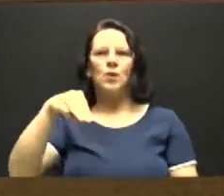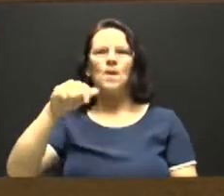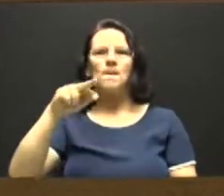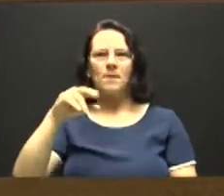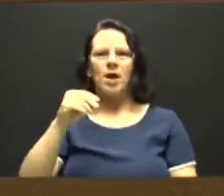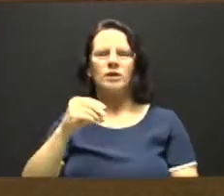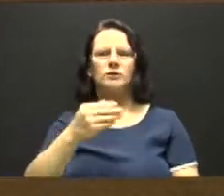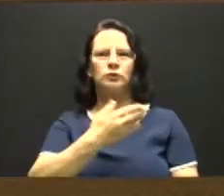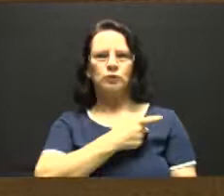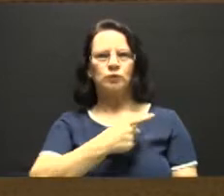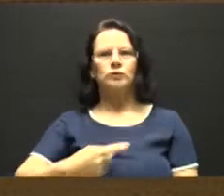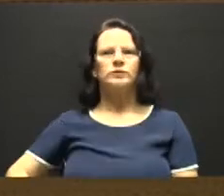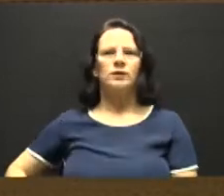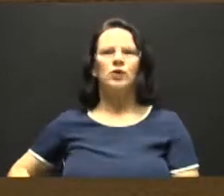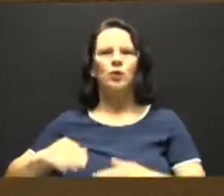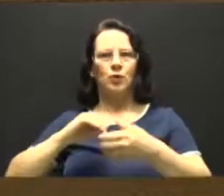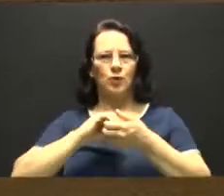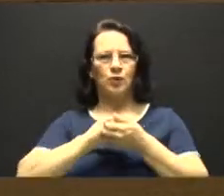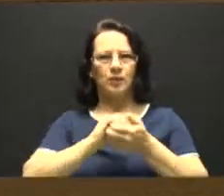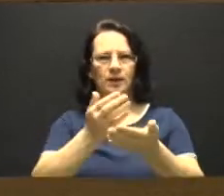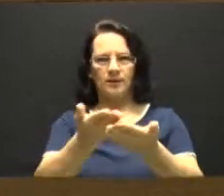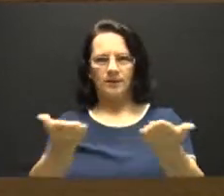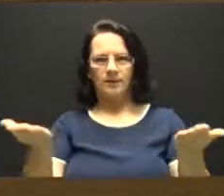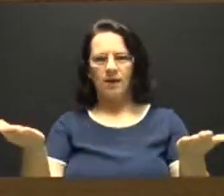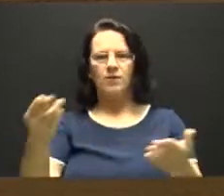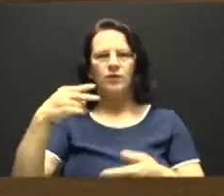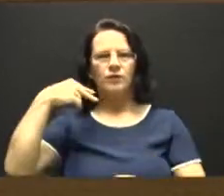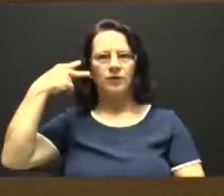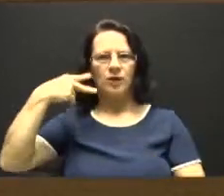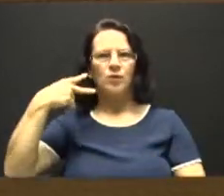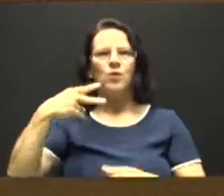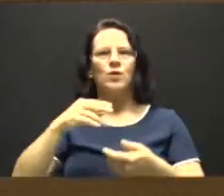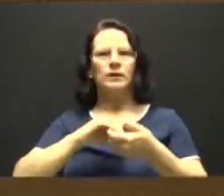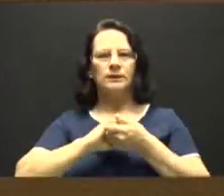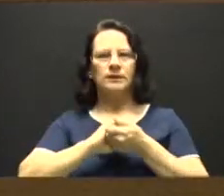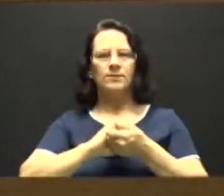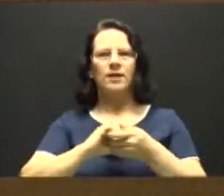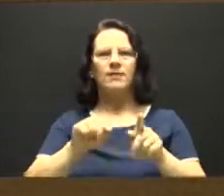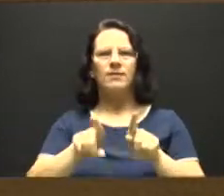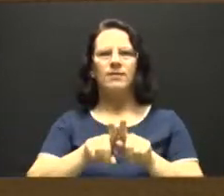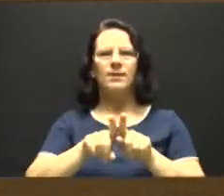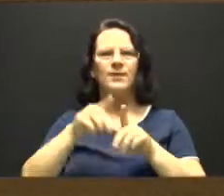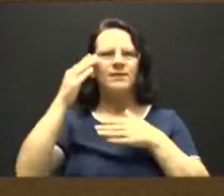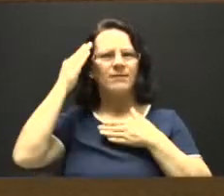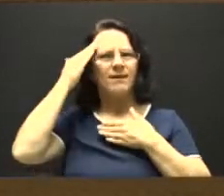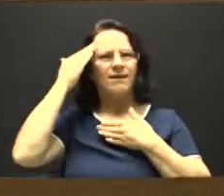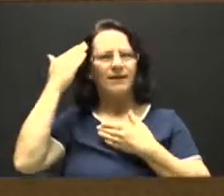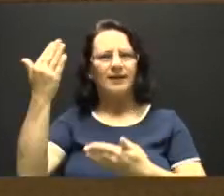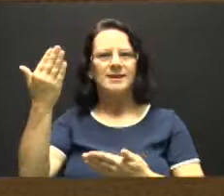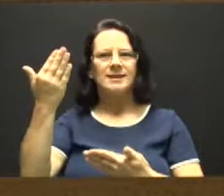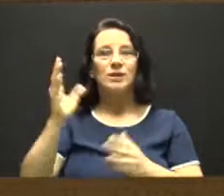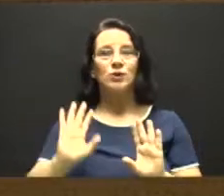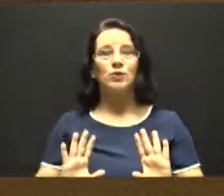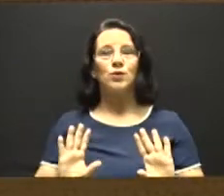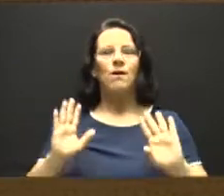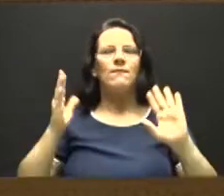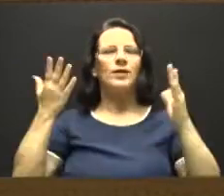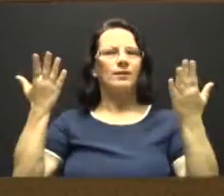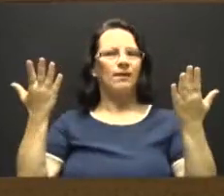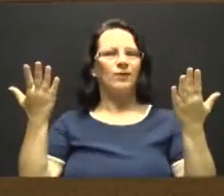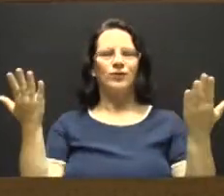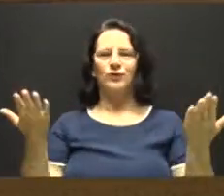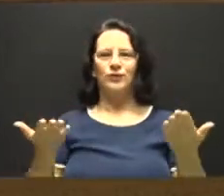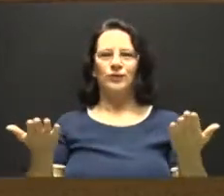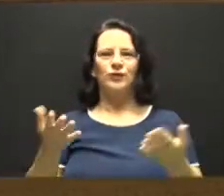é cumprimentar os nobres vereadores desta casa de leis e agradecê-los por esta homenagem que se faz